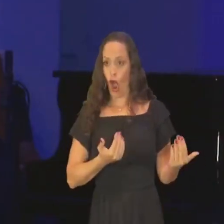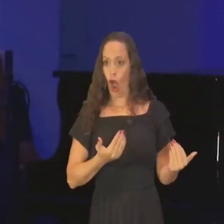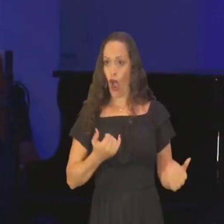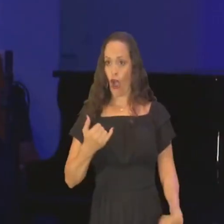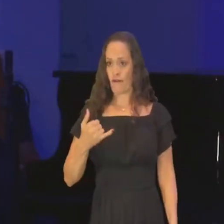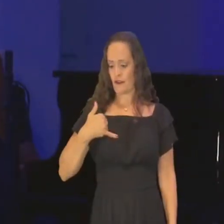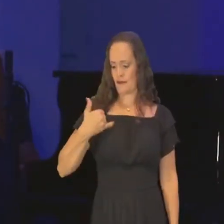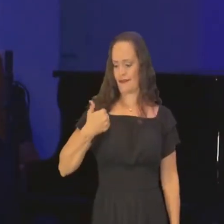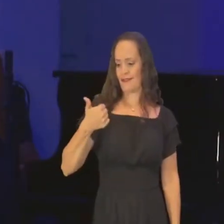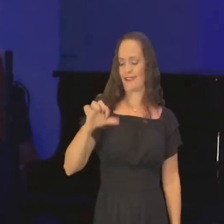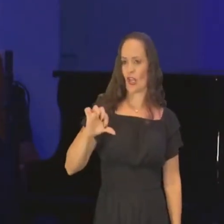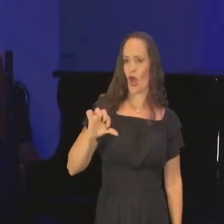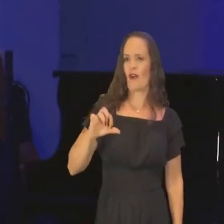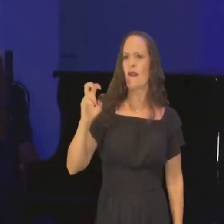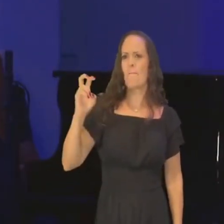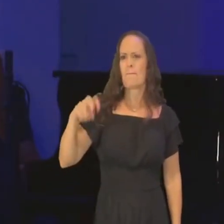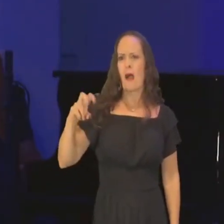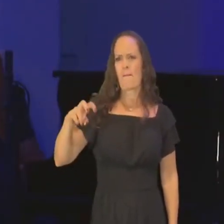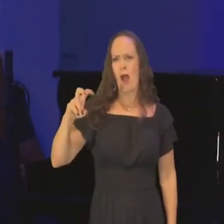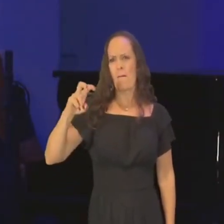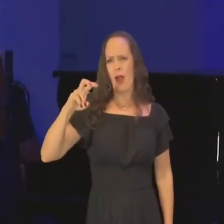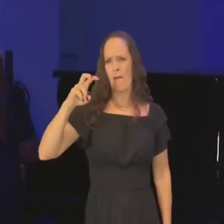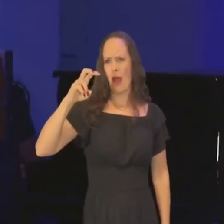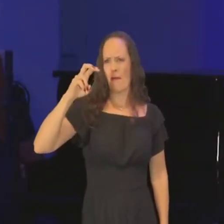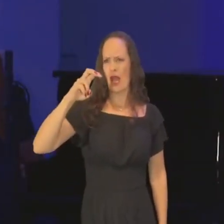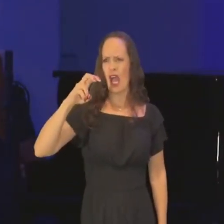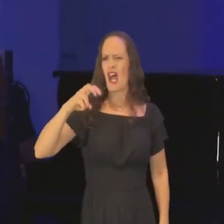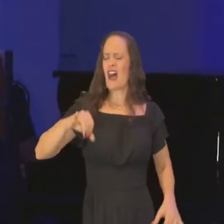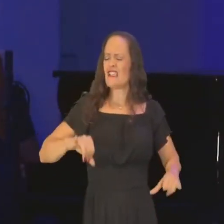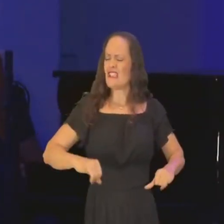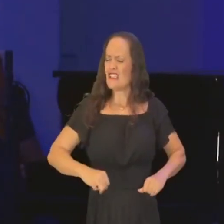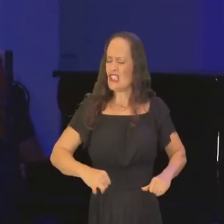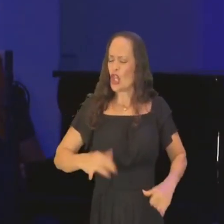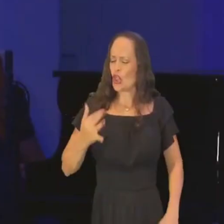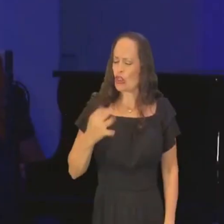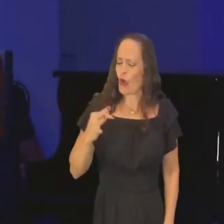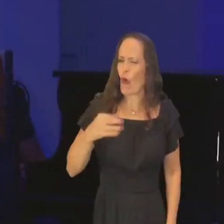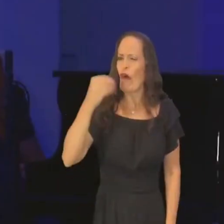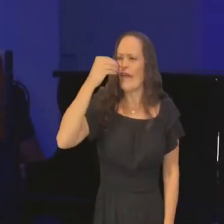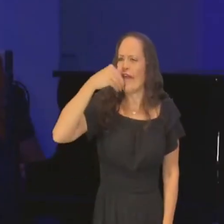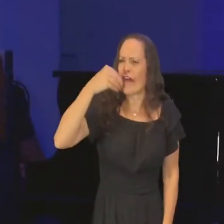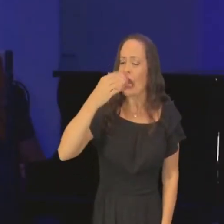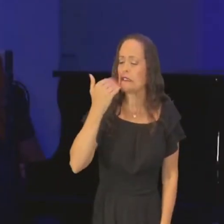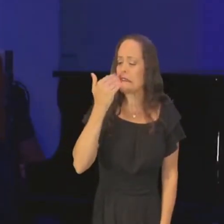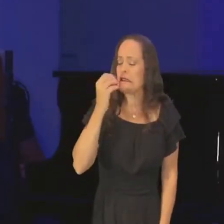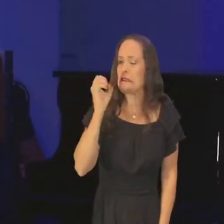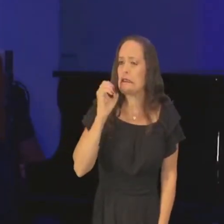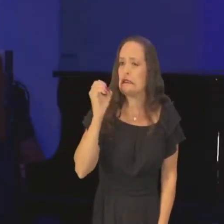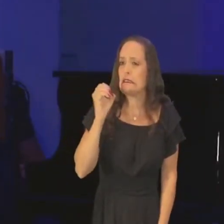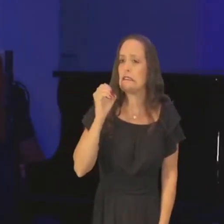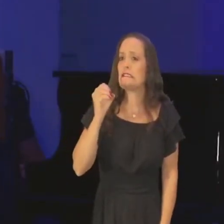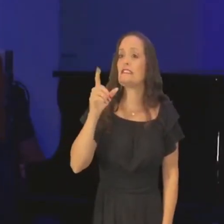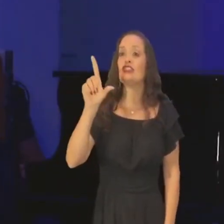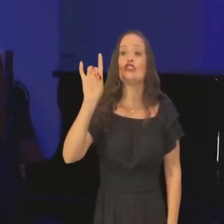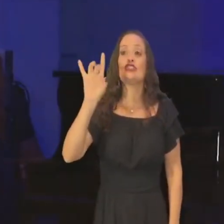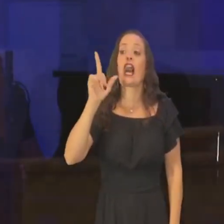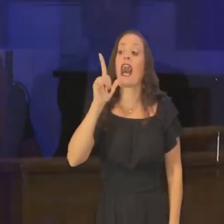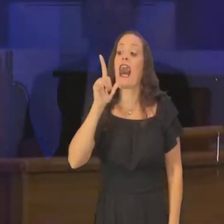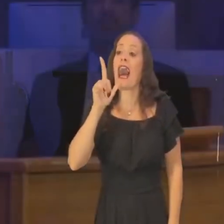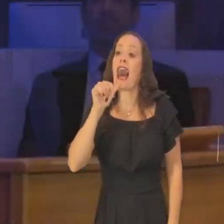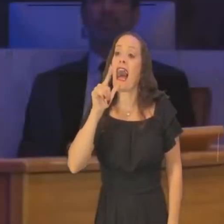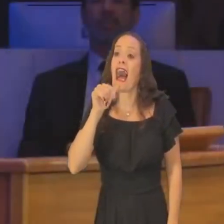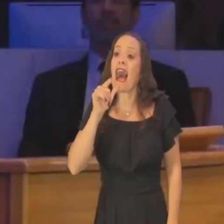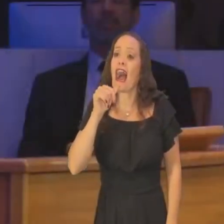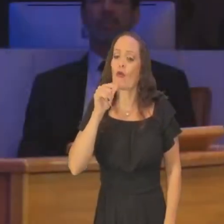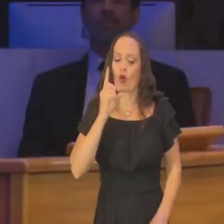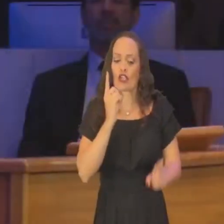desceu 20 quilômetros, sentindo dores, fraqueza, sem se alimentar, apenas bebendo a água da cachoeira quando ele